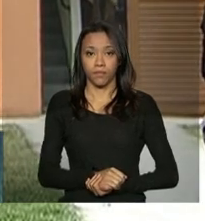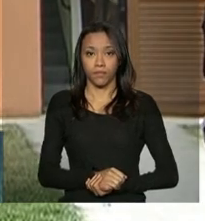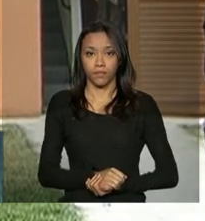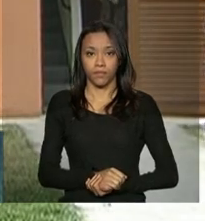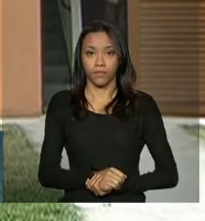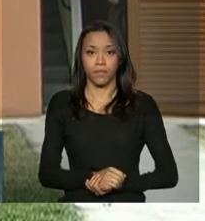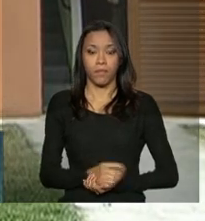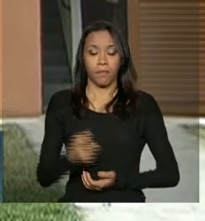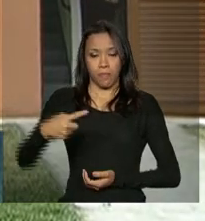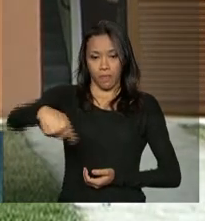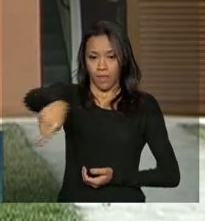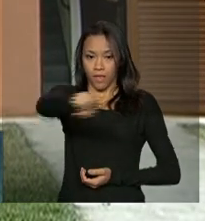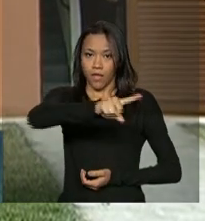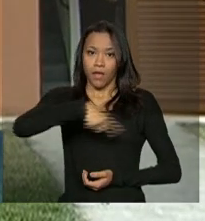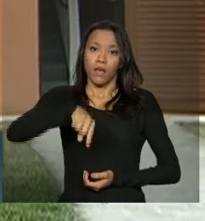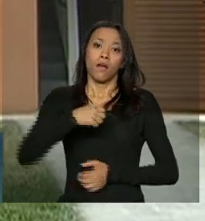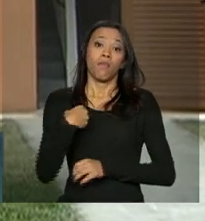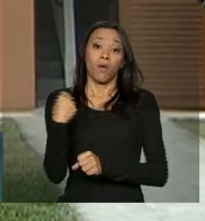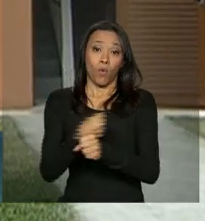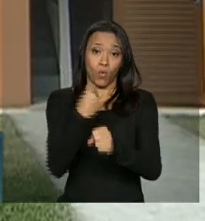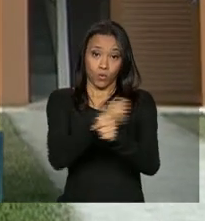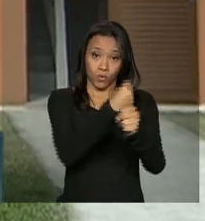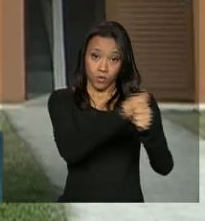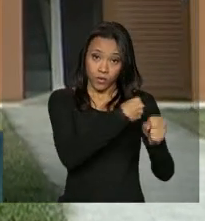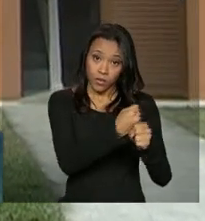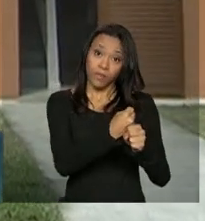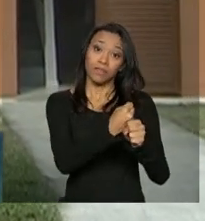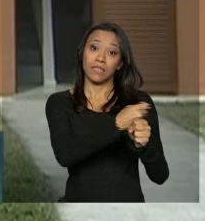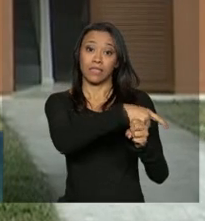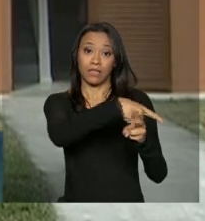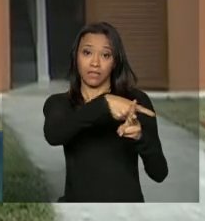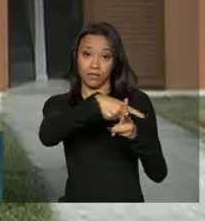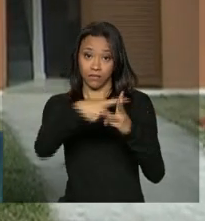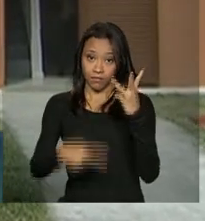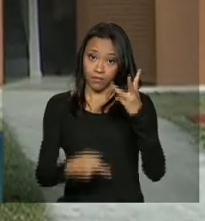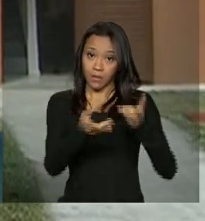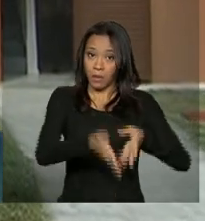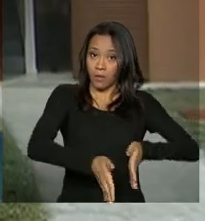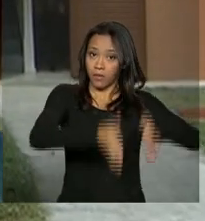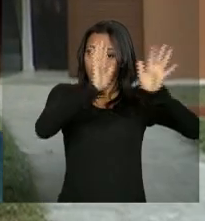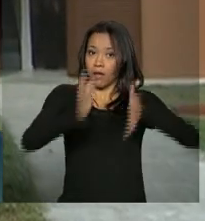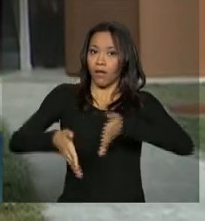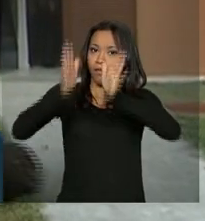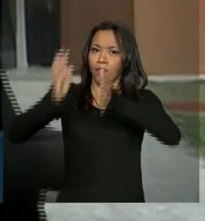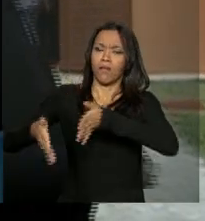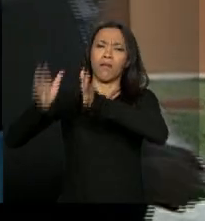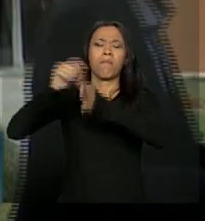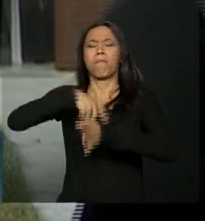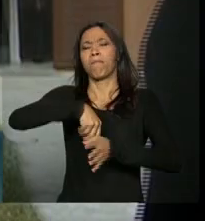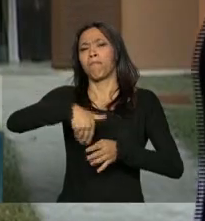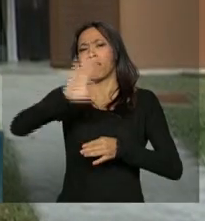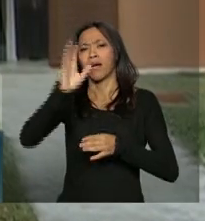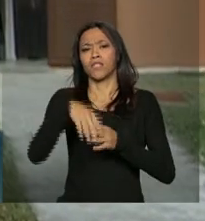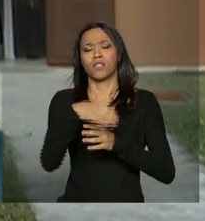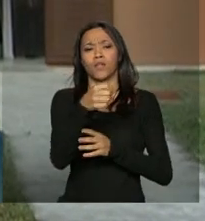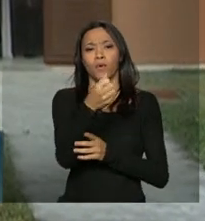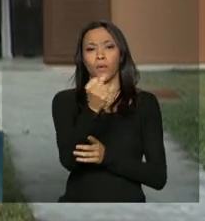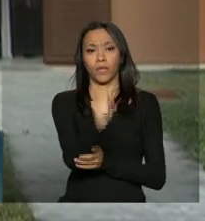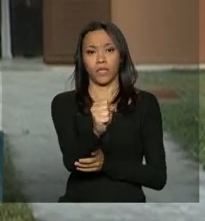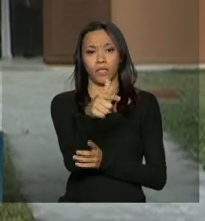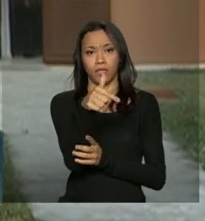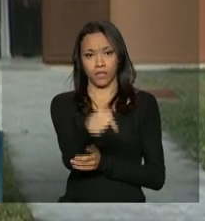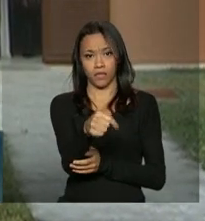para a construção desses três Empreendimentos o governo federal investiu mais de R 87 milhões